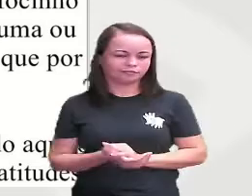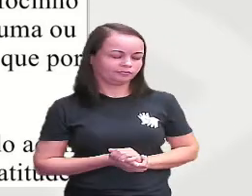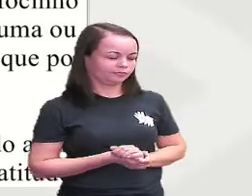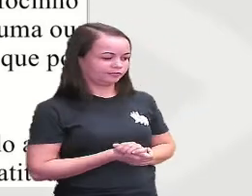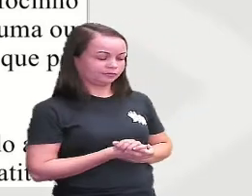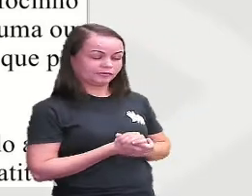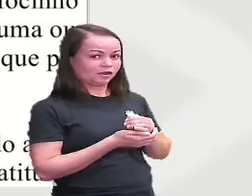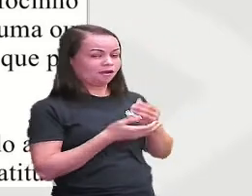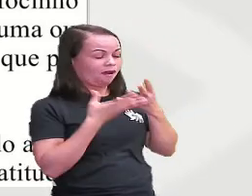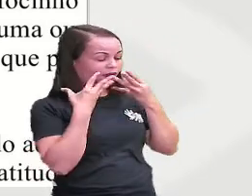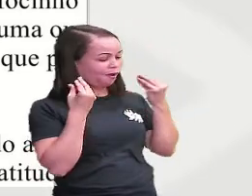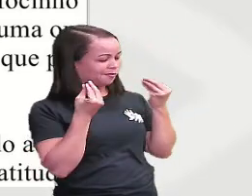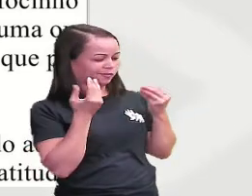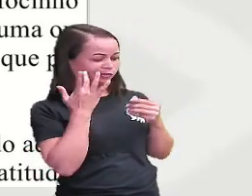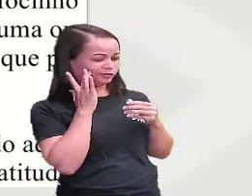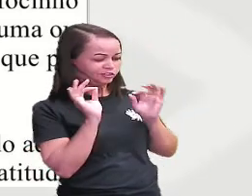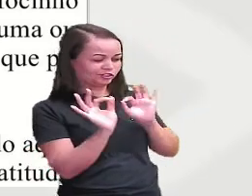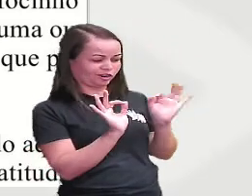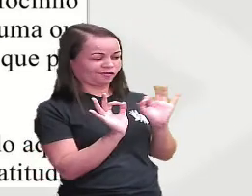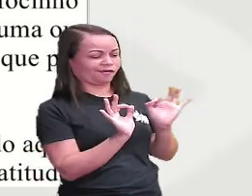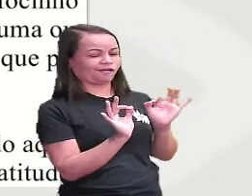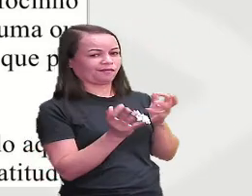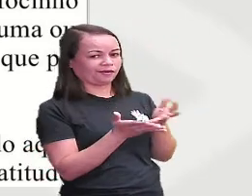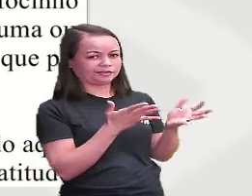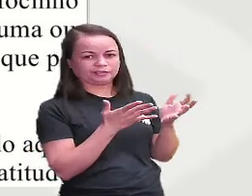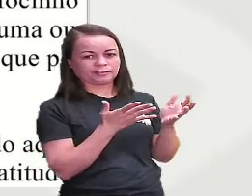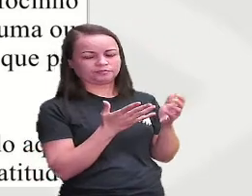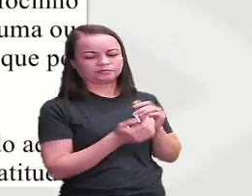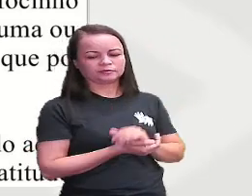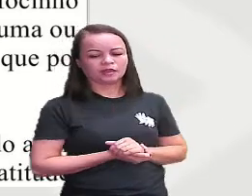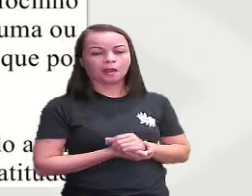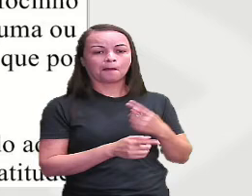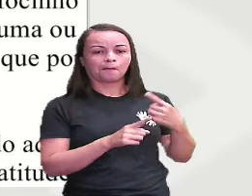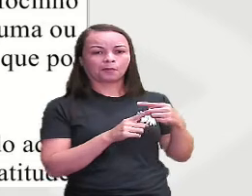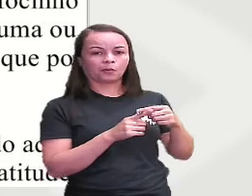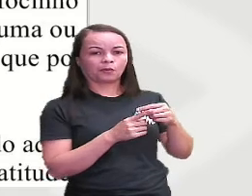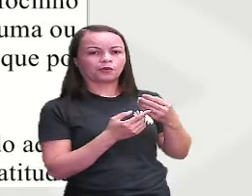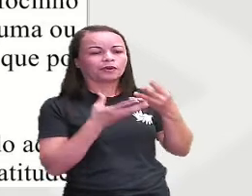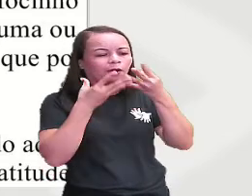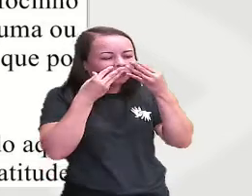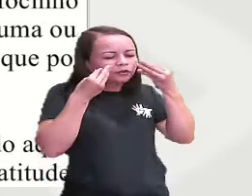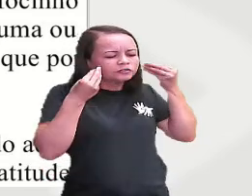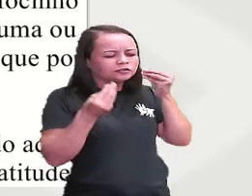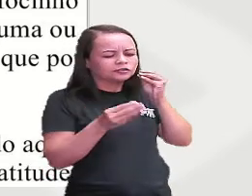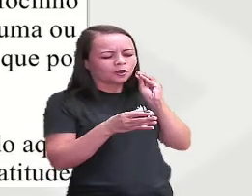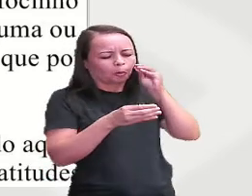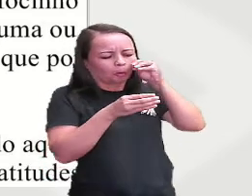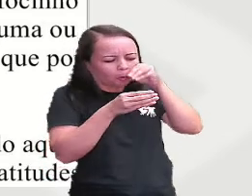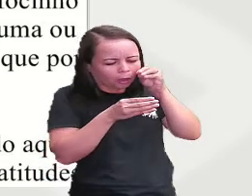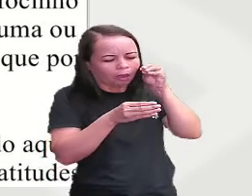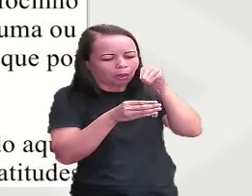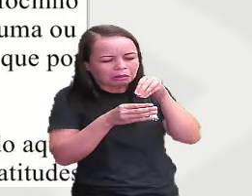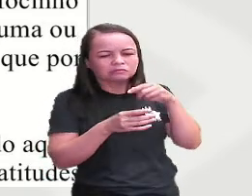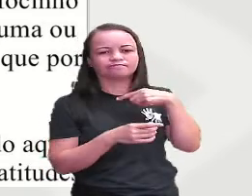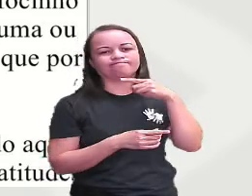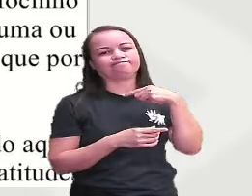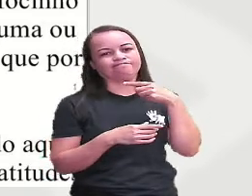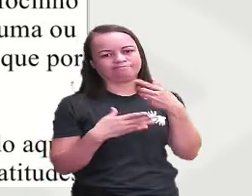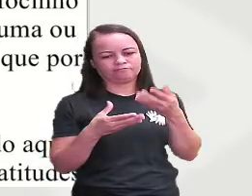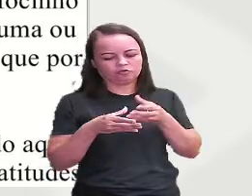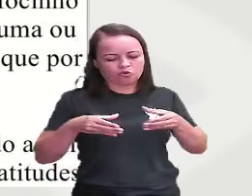não achava nada e nem podia achar, pois o seu focinho não passava pelo gargalo estreito do